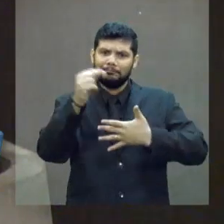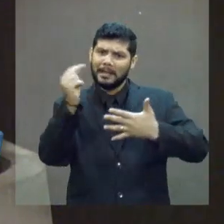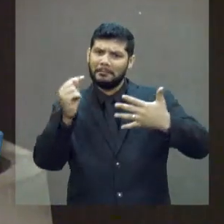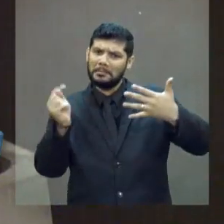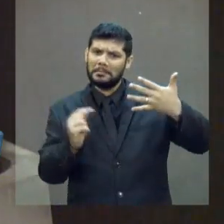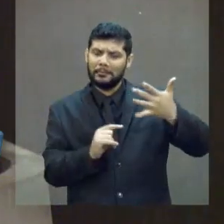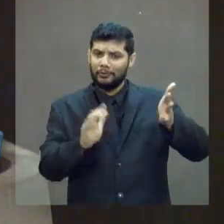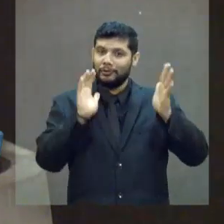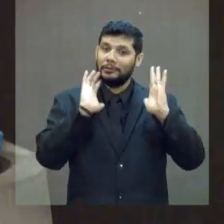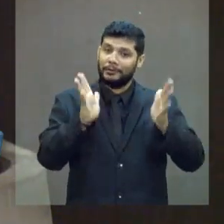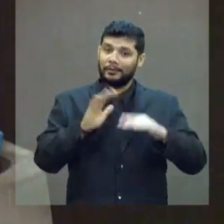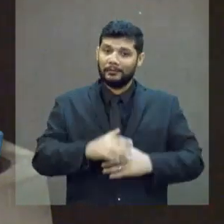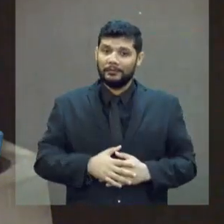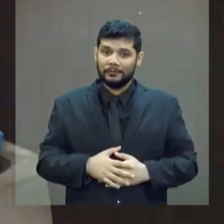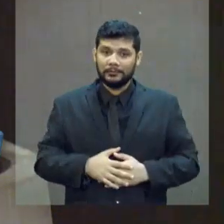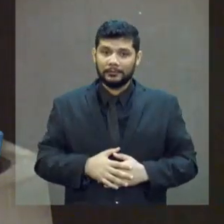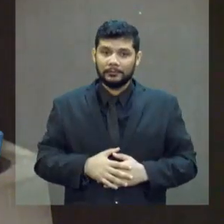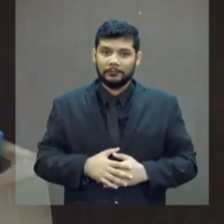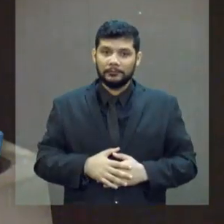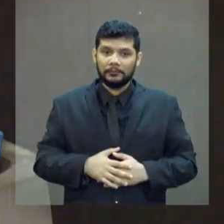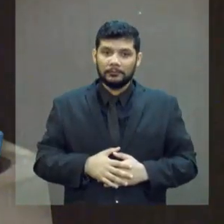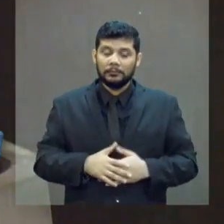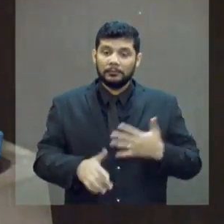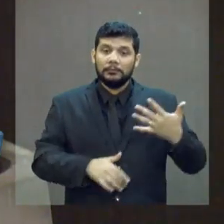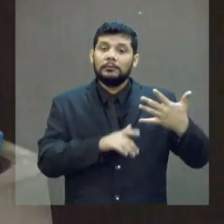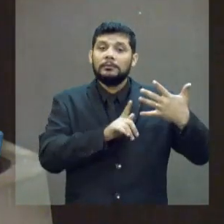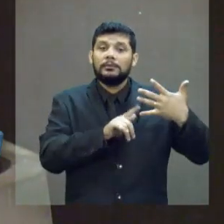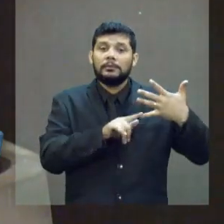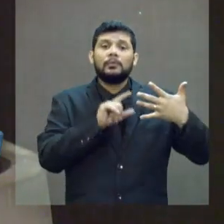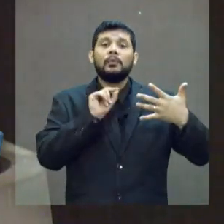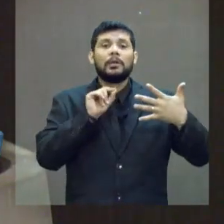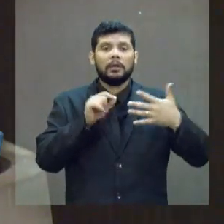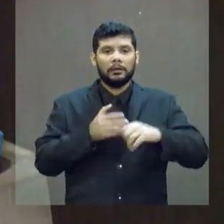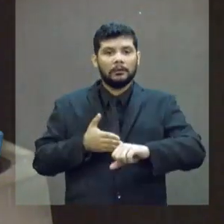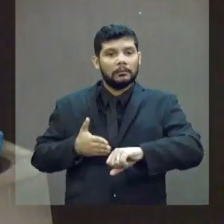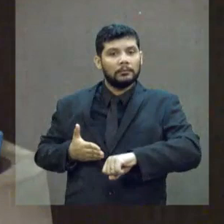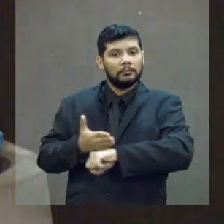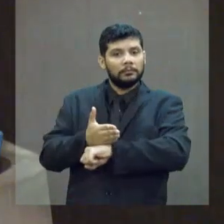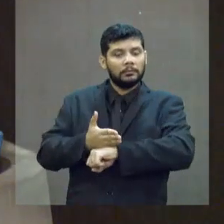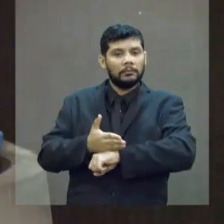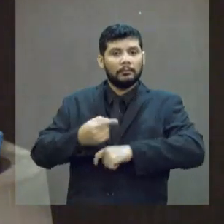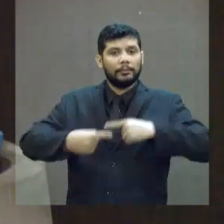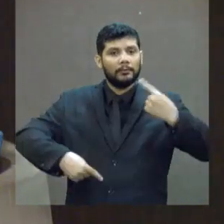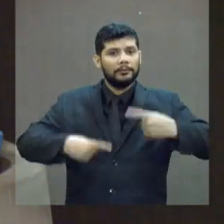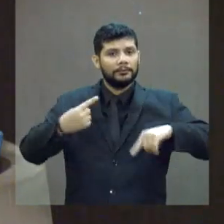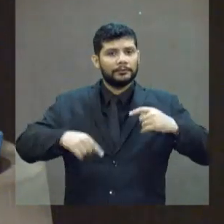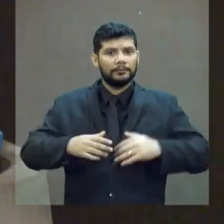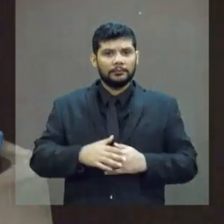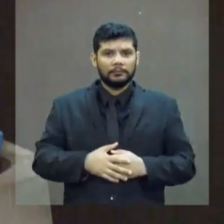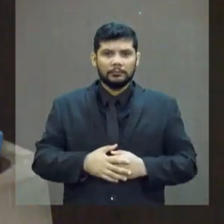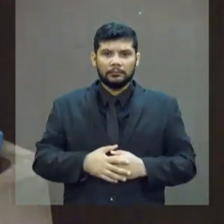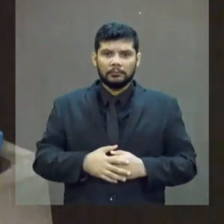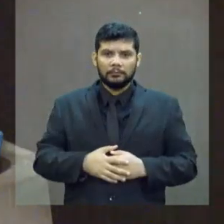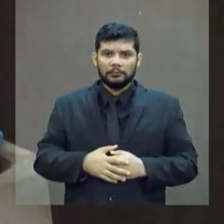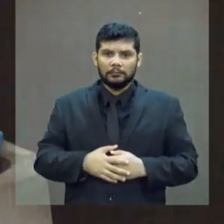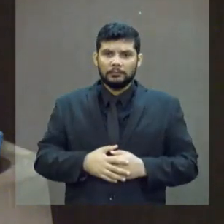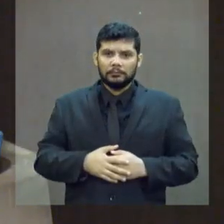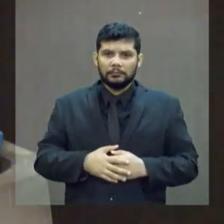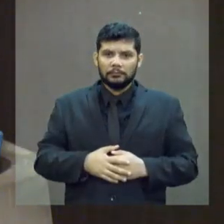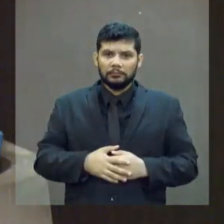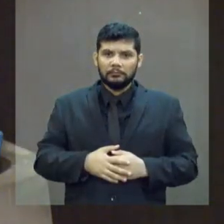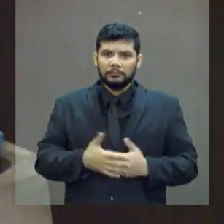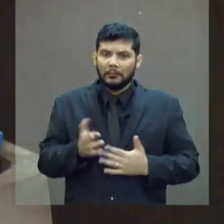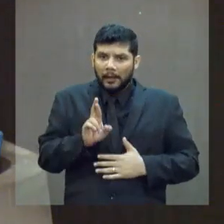quinta questão é a própria participação política das pessoas com deficiência. Vejamos como são diminutos os